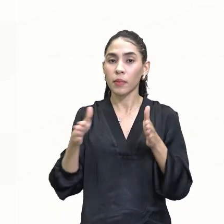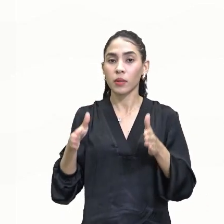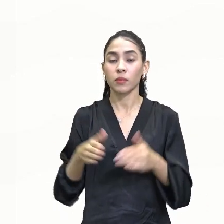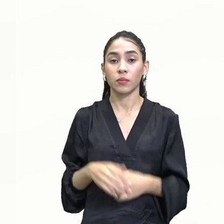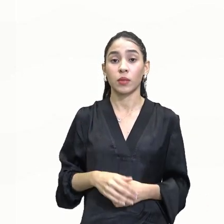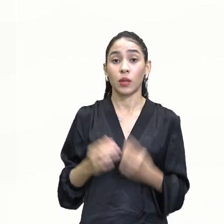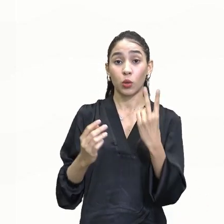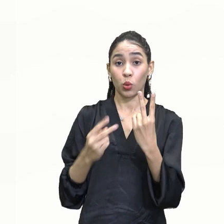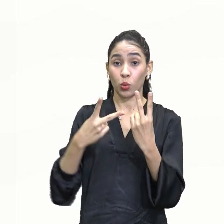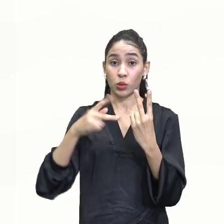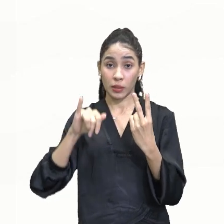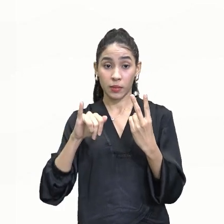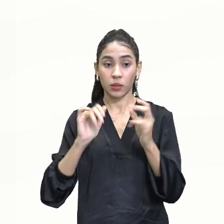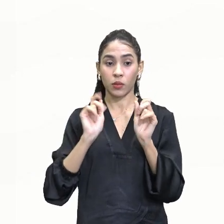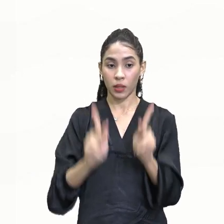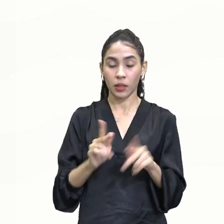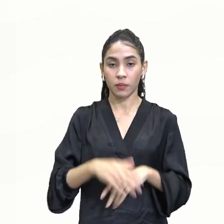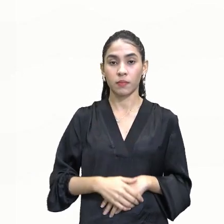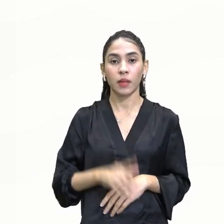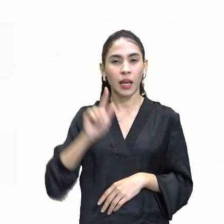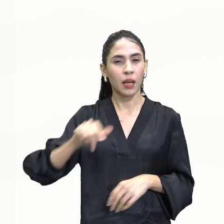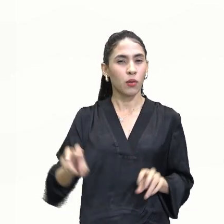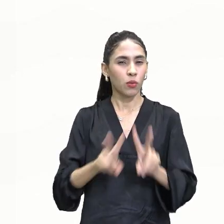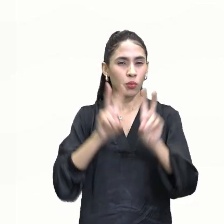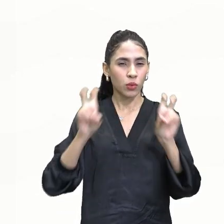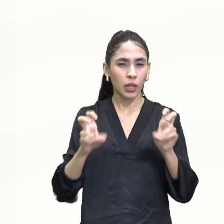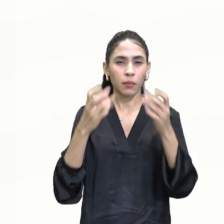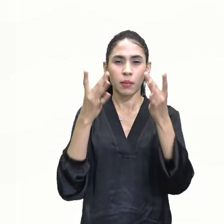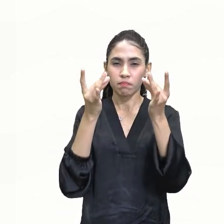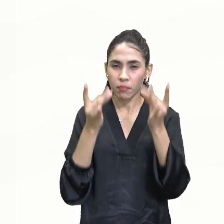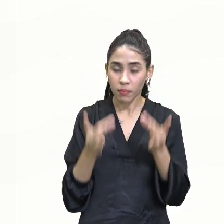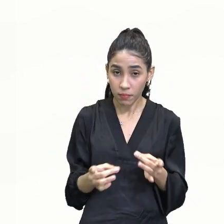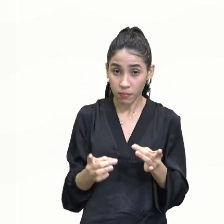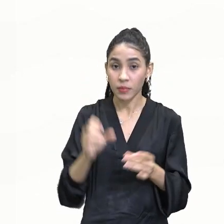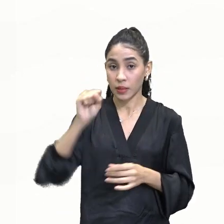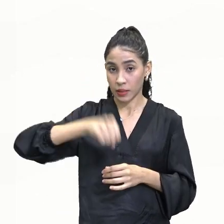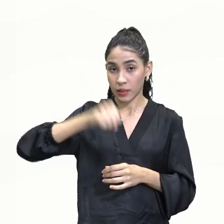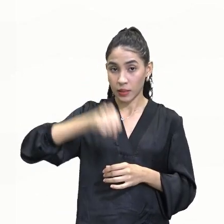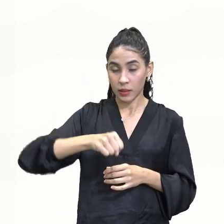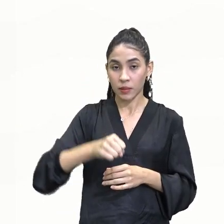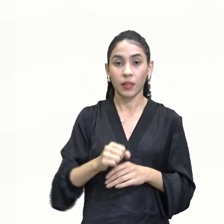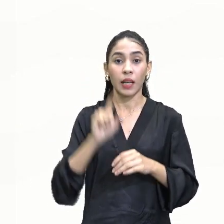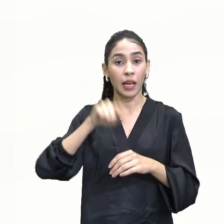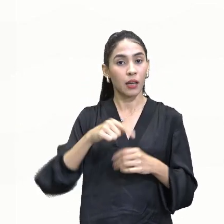de 2π, tudo bem? É um assunto cheio de detalhes? Sim, é. É